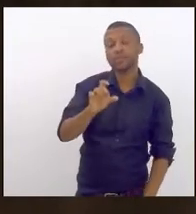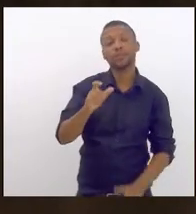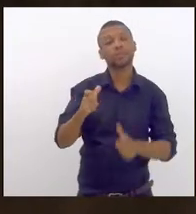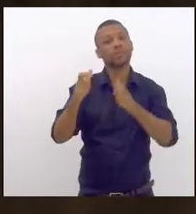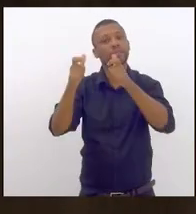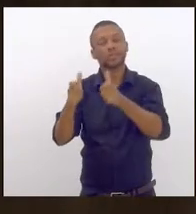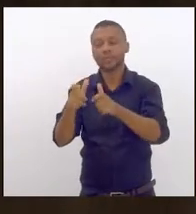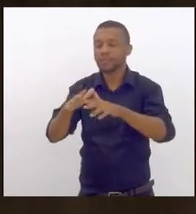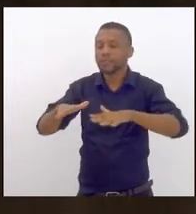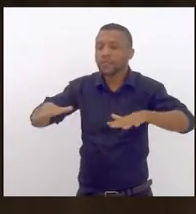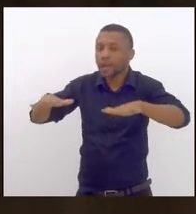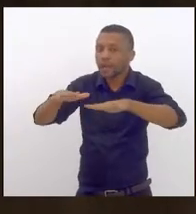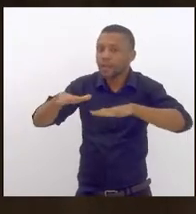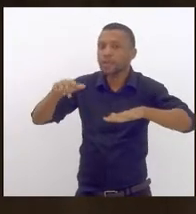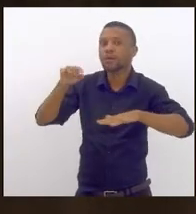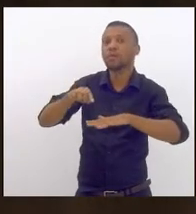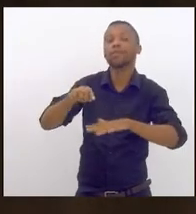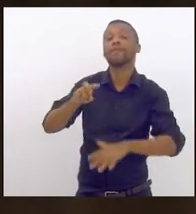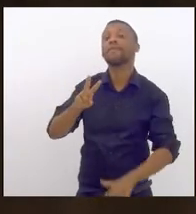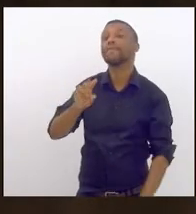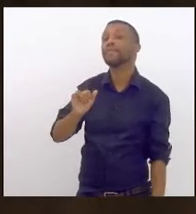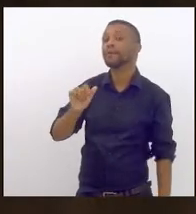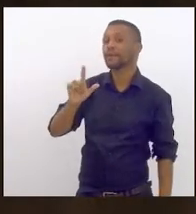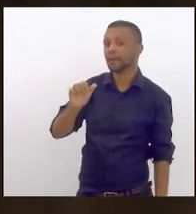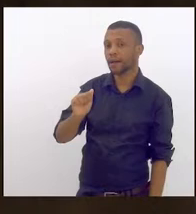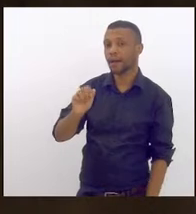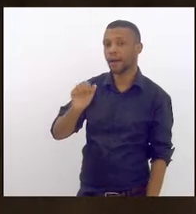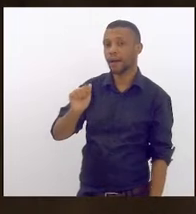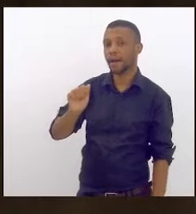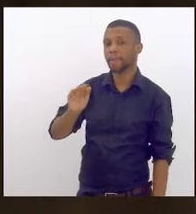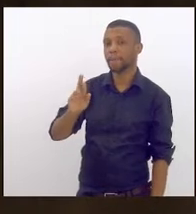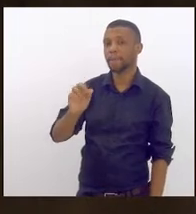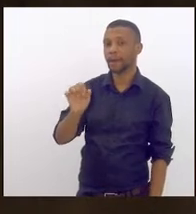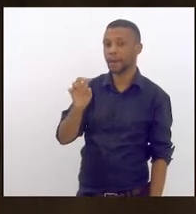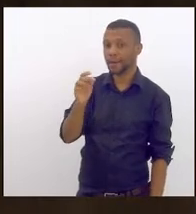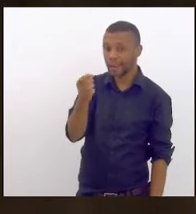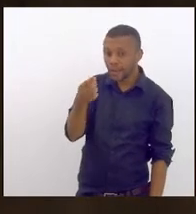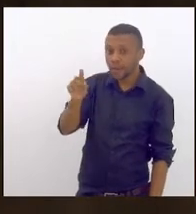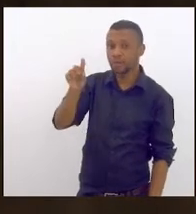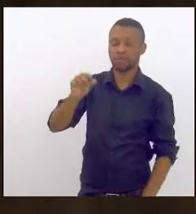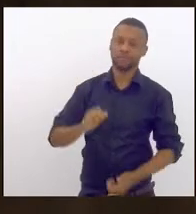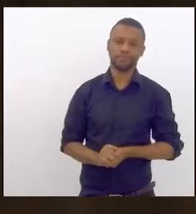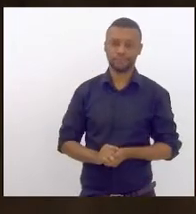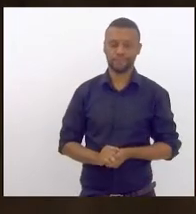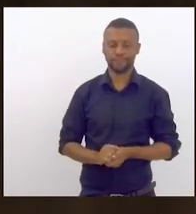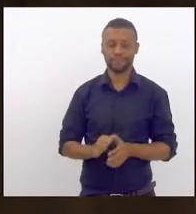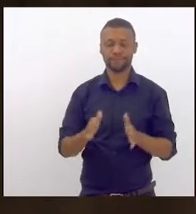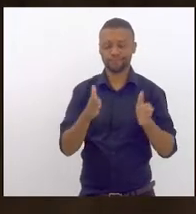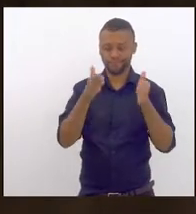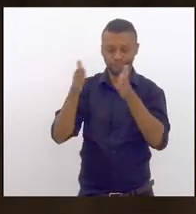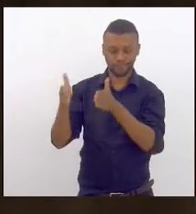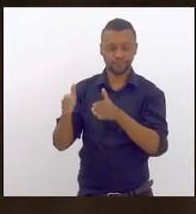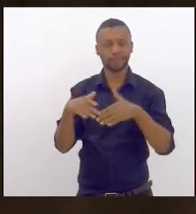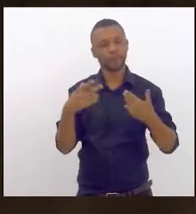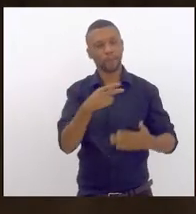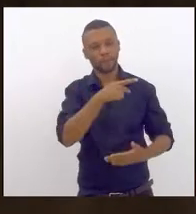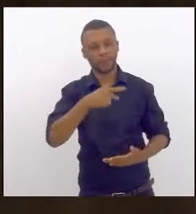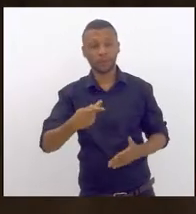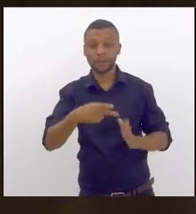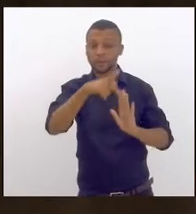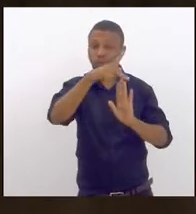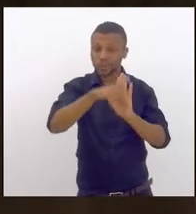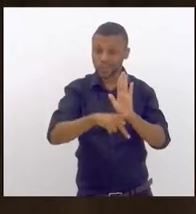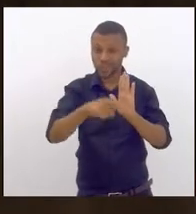Vila Abraão. Senhora Presidente, este projeto tem